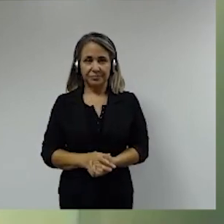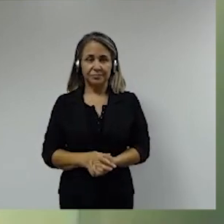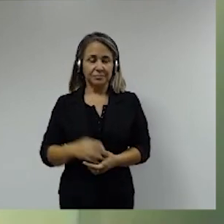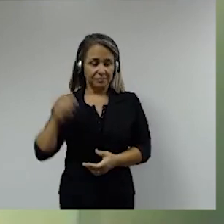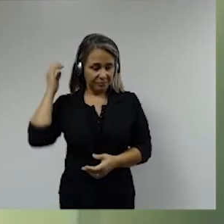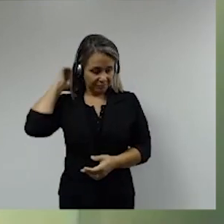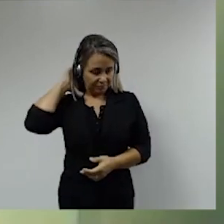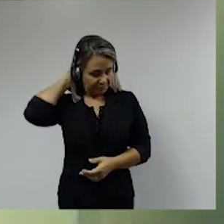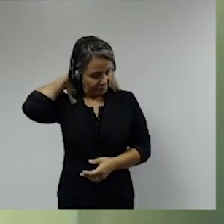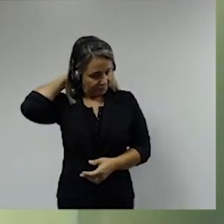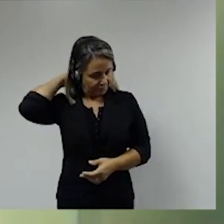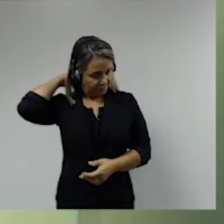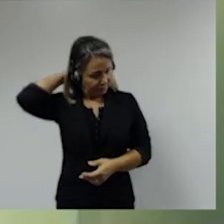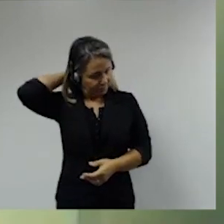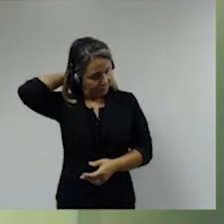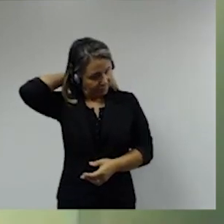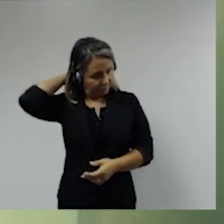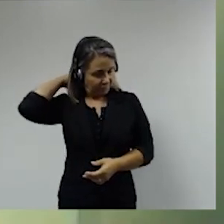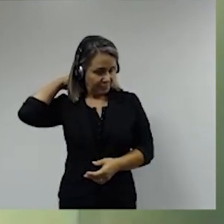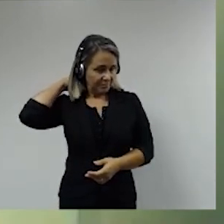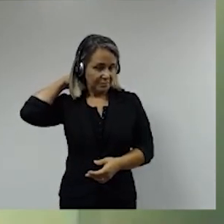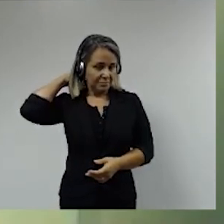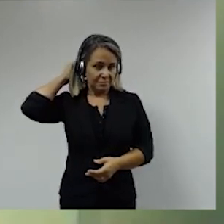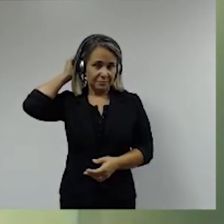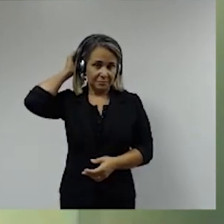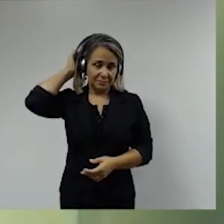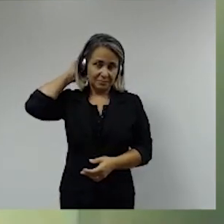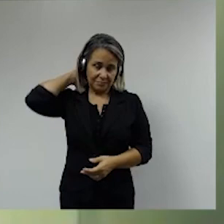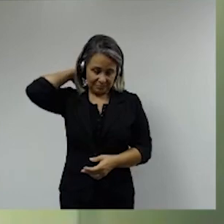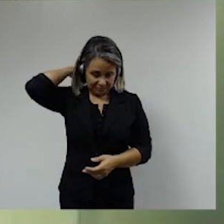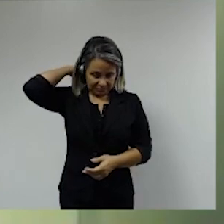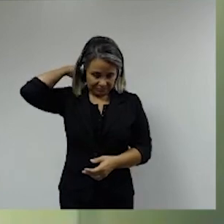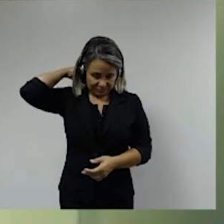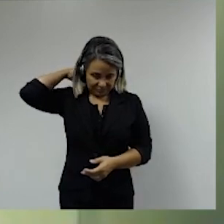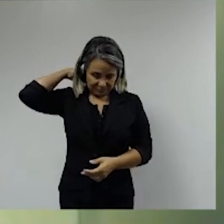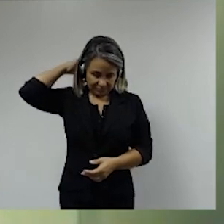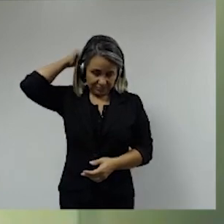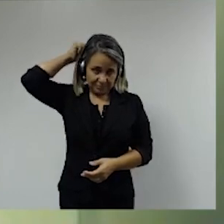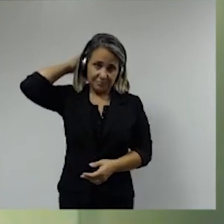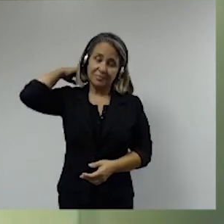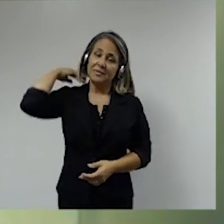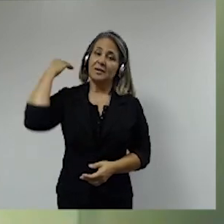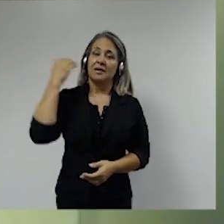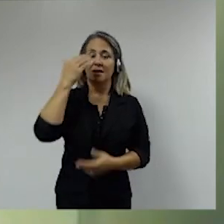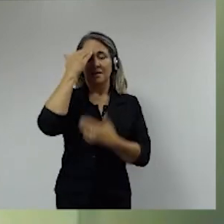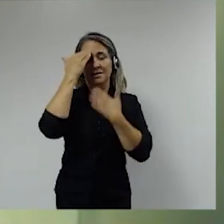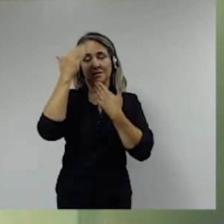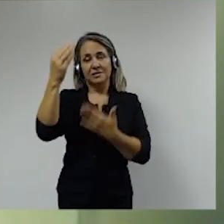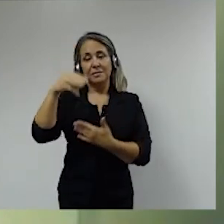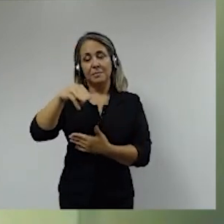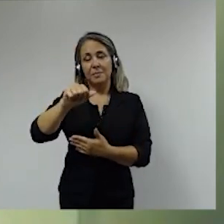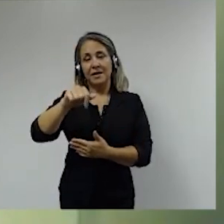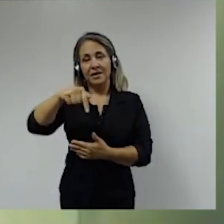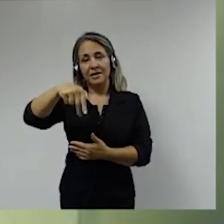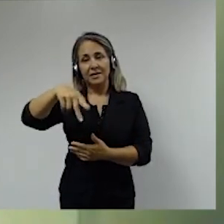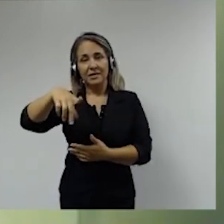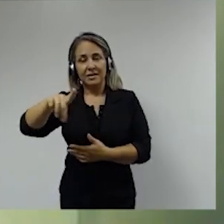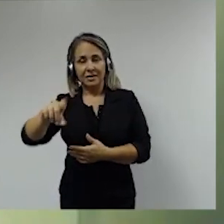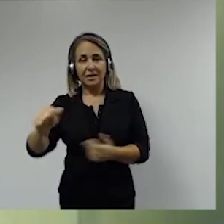Dalva? Agradecemos, doutora Magda, e com isso passo a palavra para o